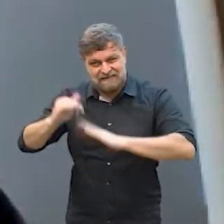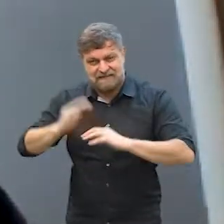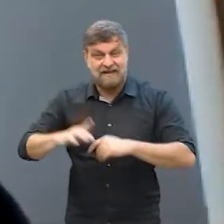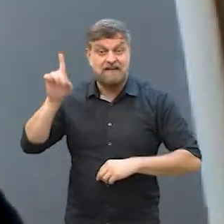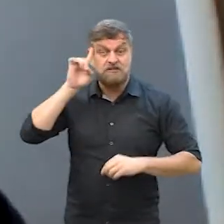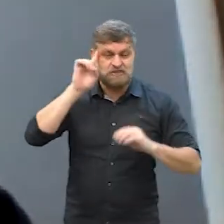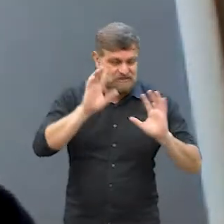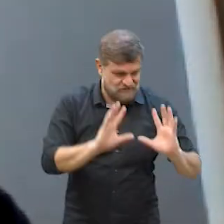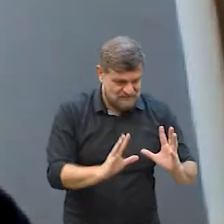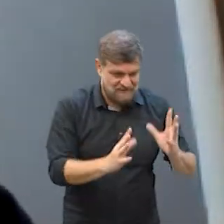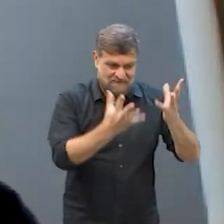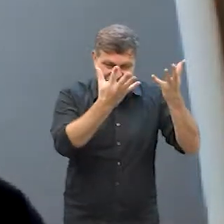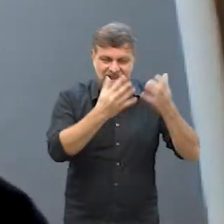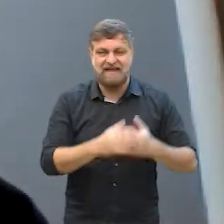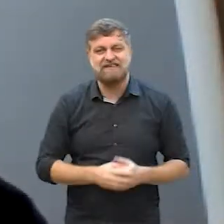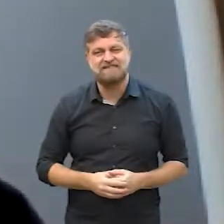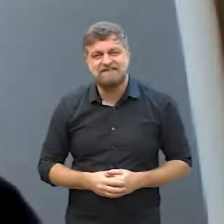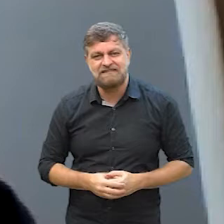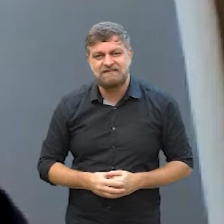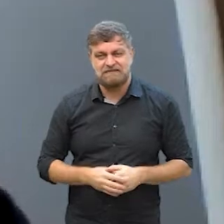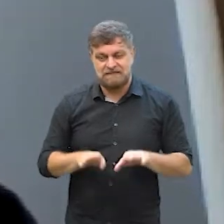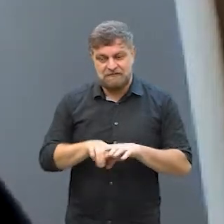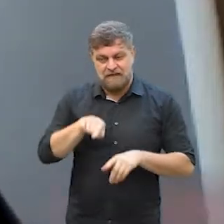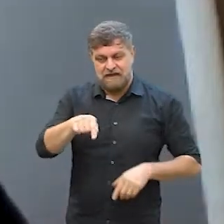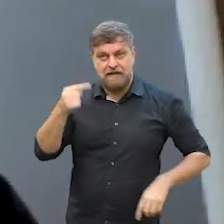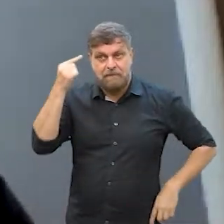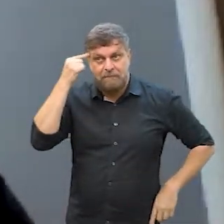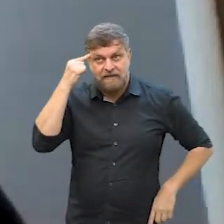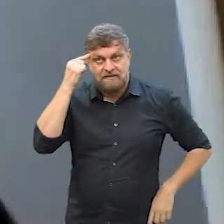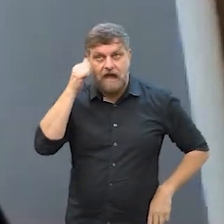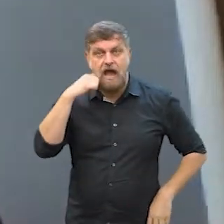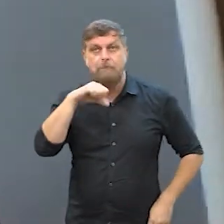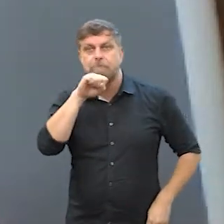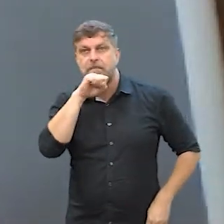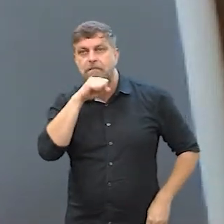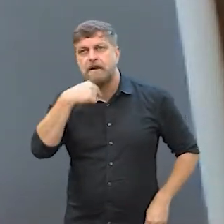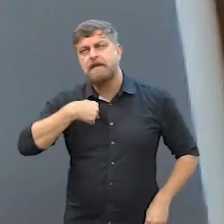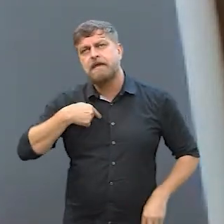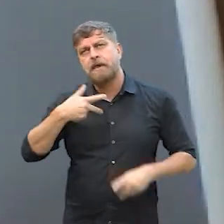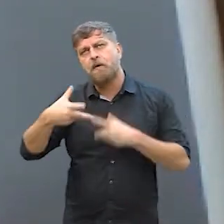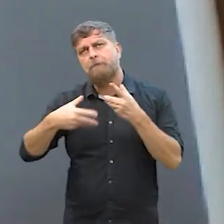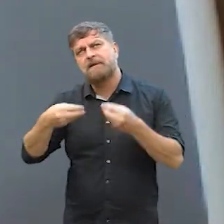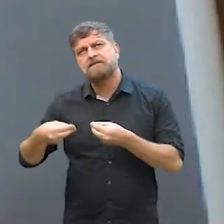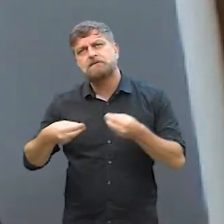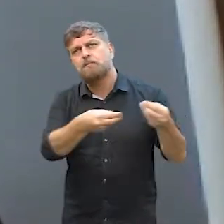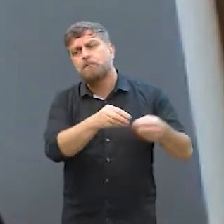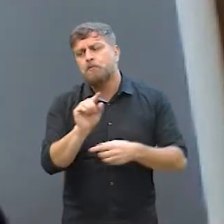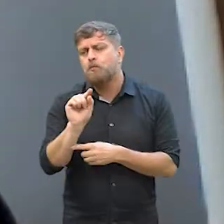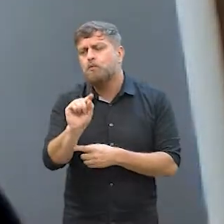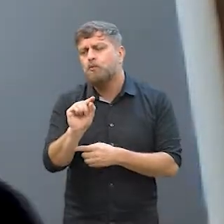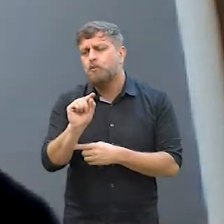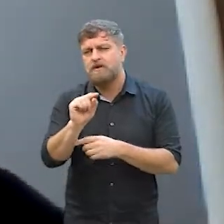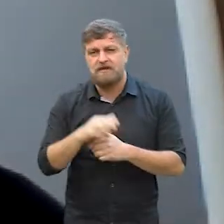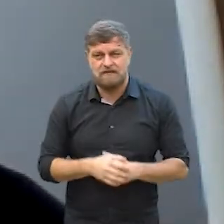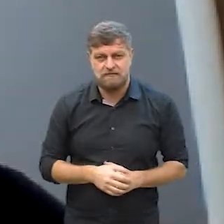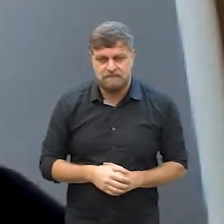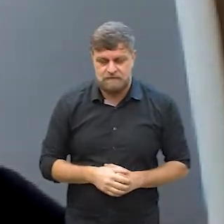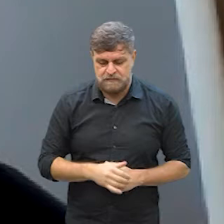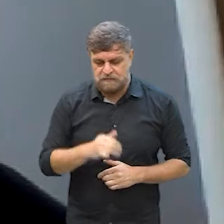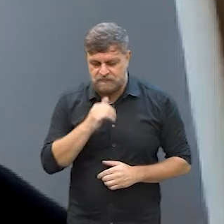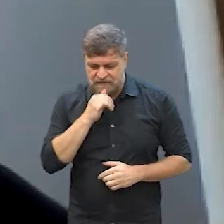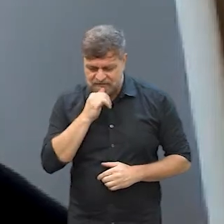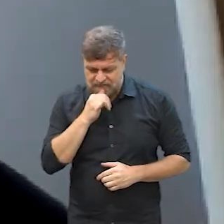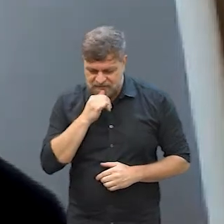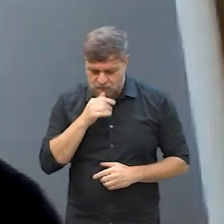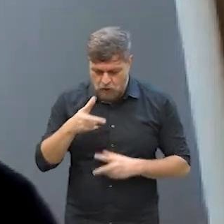as datas comemorativas, que nem você falou, eles pensam no Dia das Mães, né? O que eu vou dar para minha mãe? Poxa, podia ser,